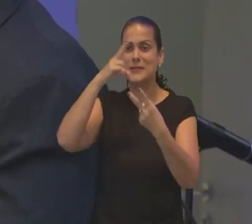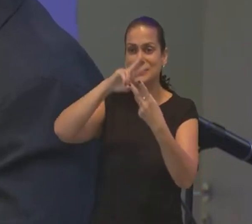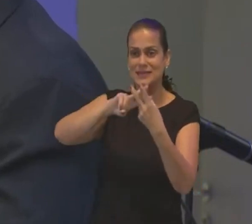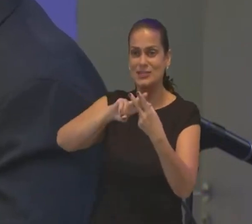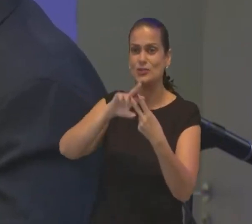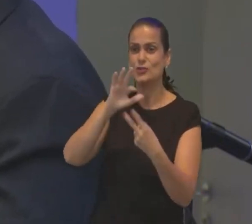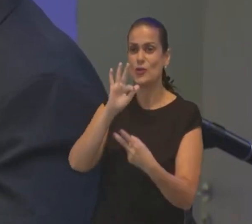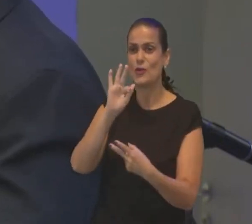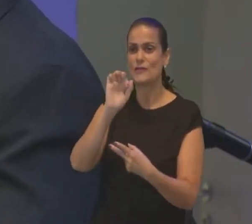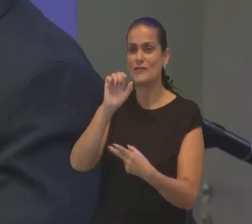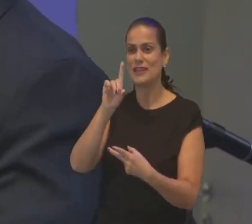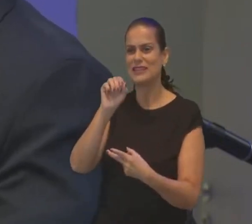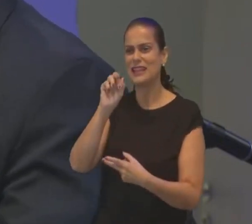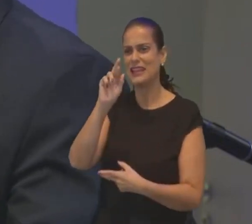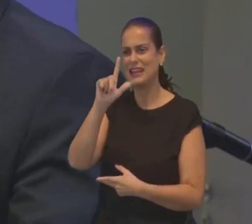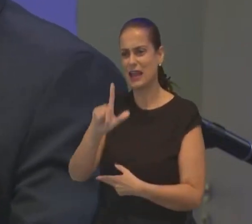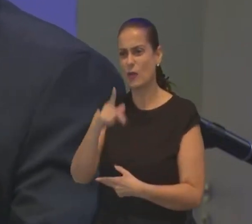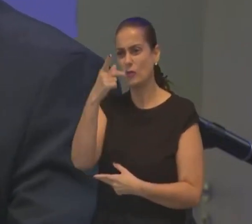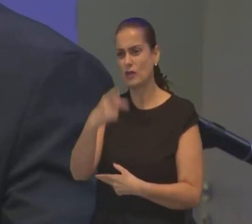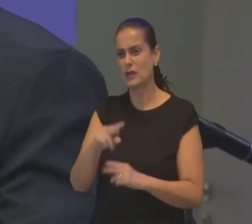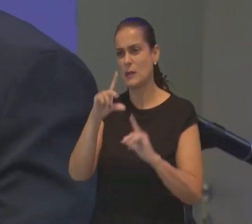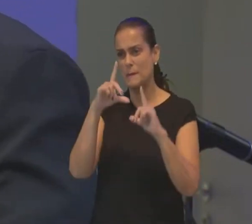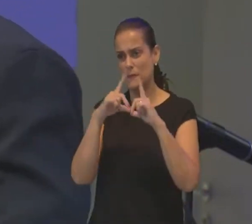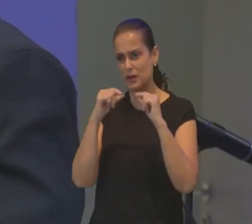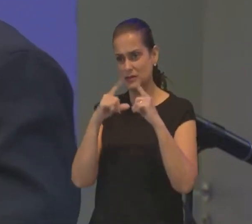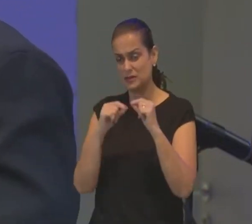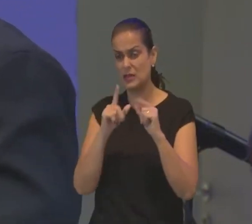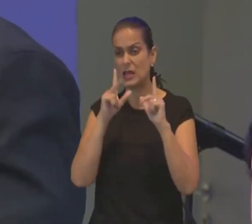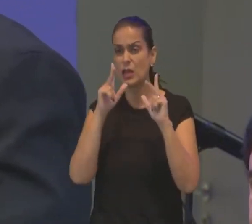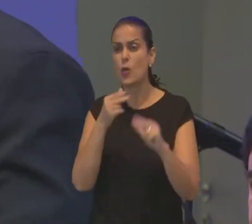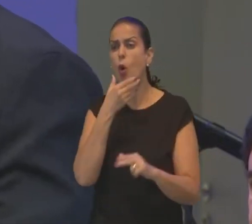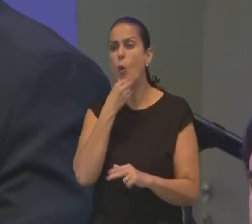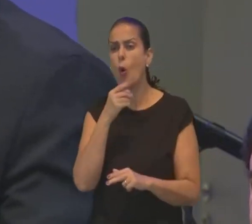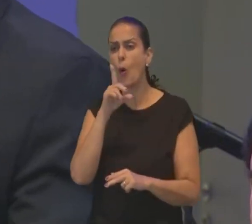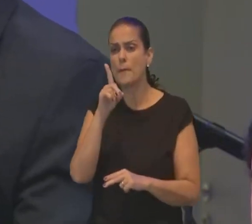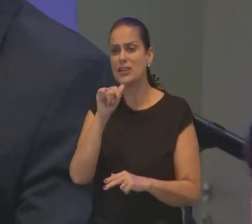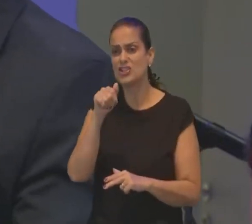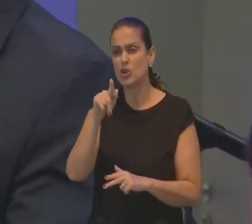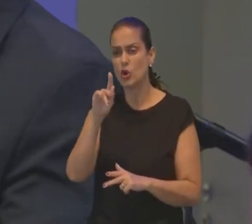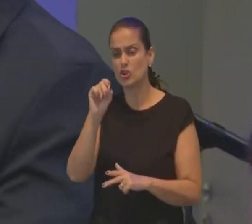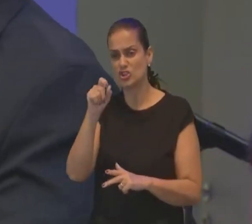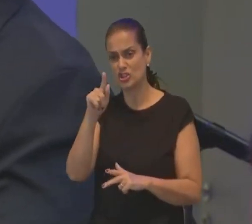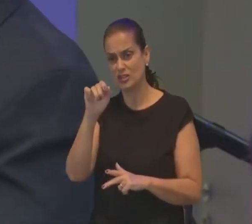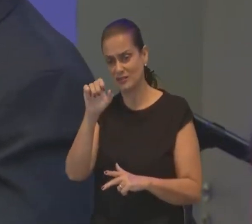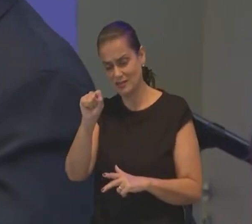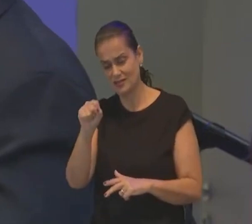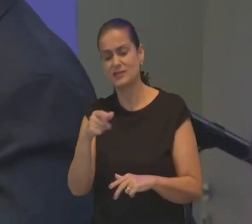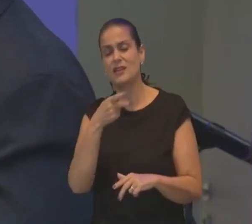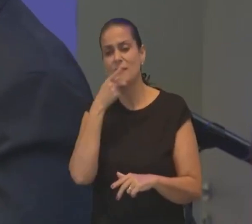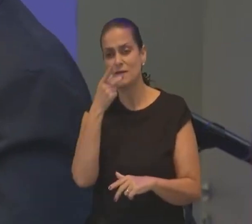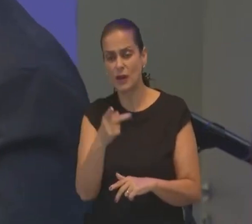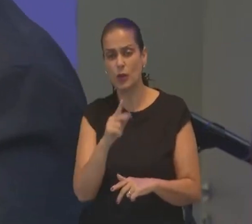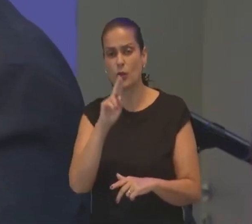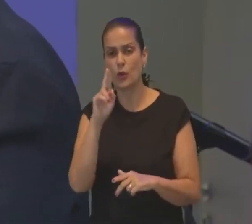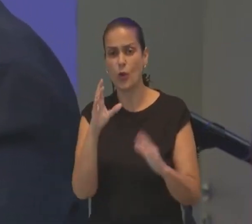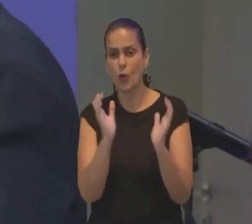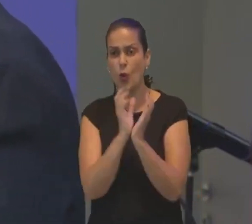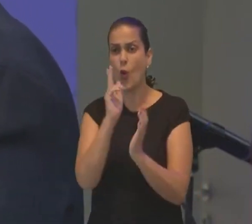em Brasília, né? Como o nosso irmão Diógenes falou, a comunidade Batista Hope vai ficar à